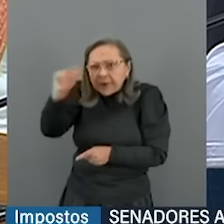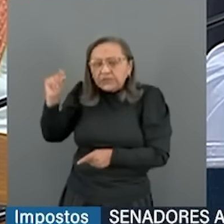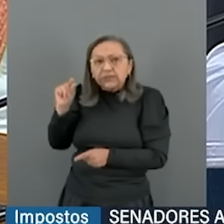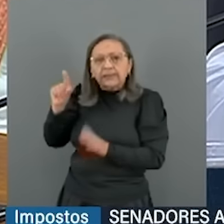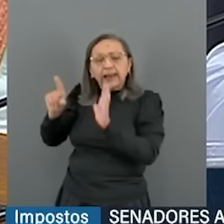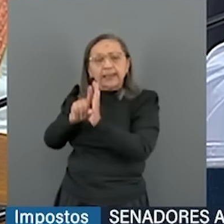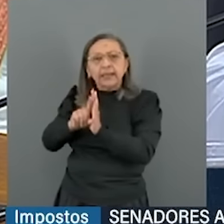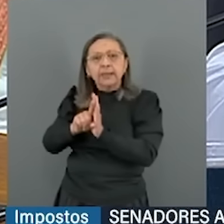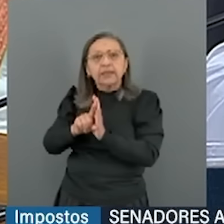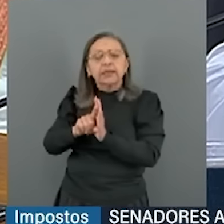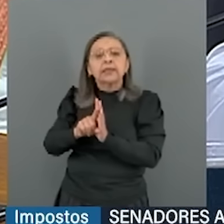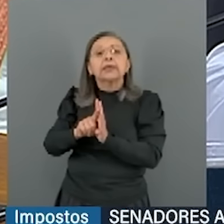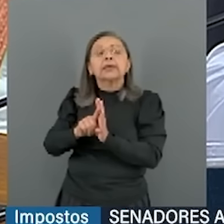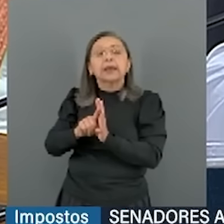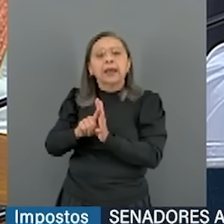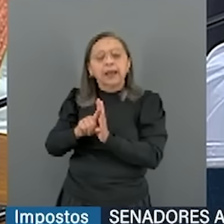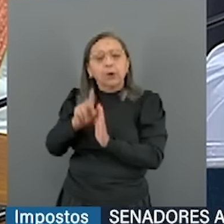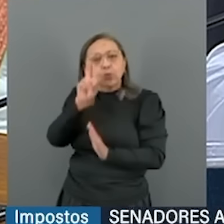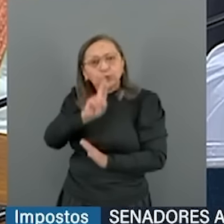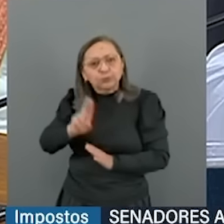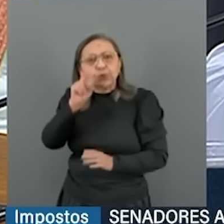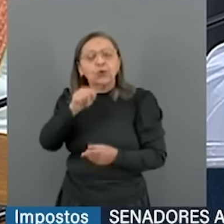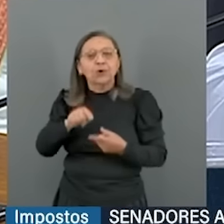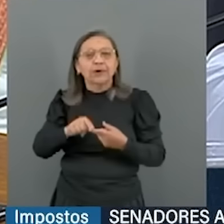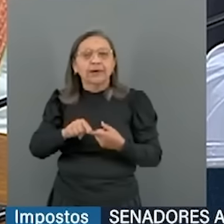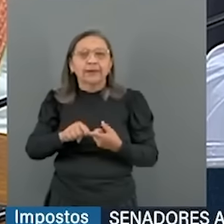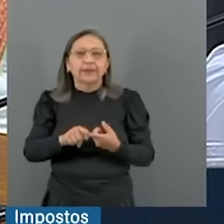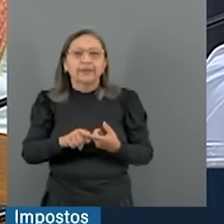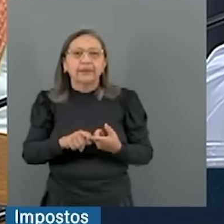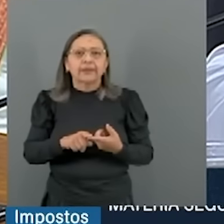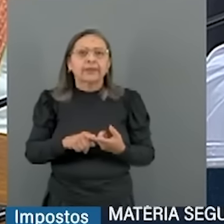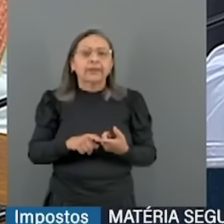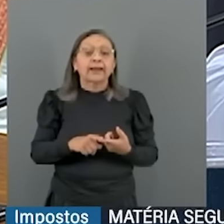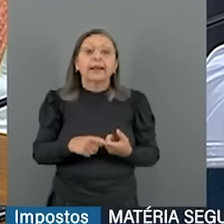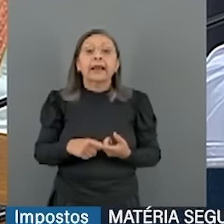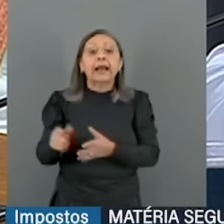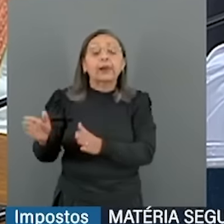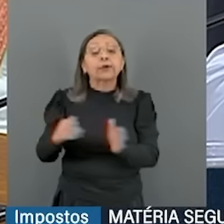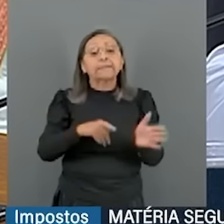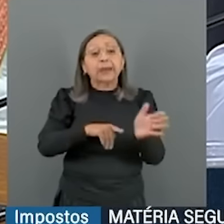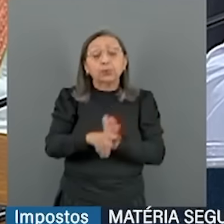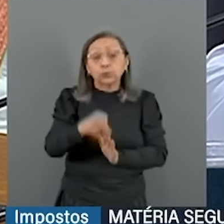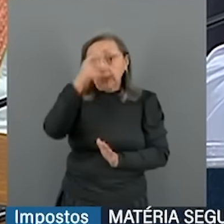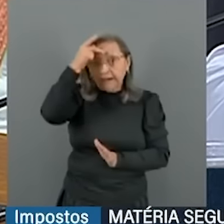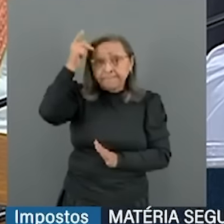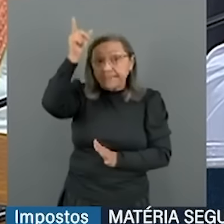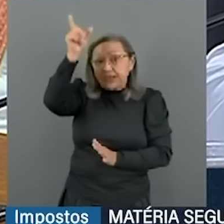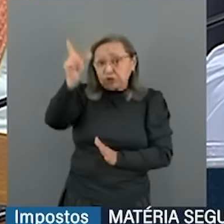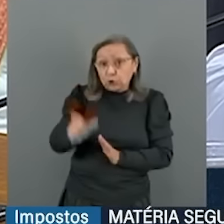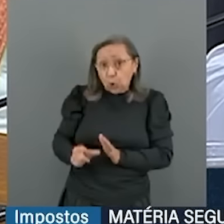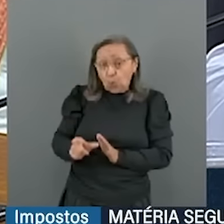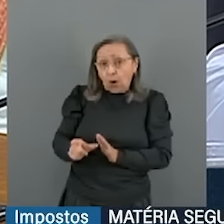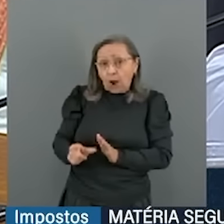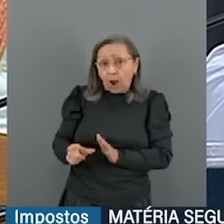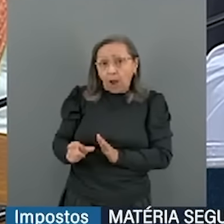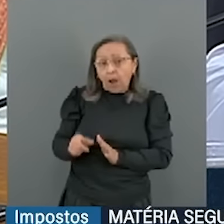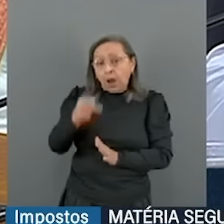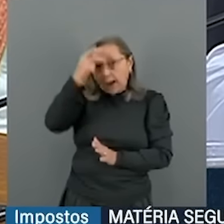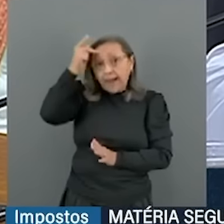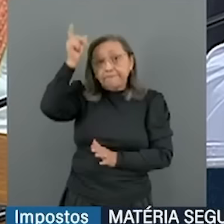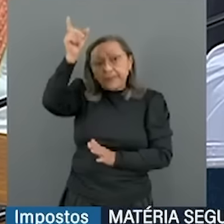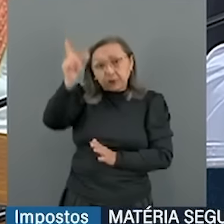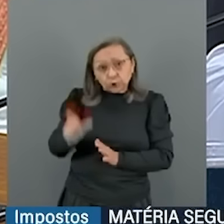como advogado, achou a brecha. O julgador, aí não estou pedindo para o senhor, se for